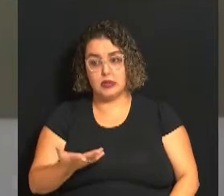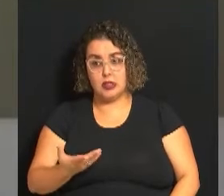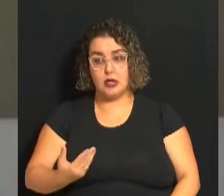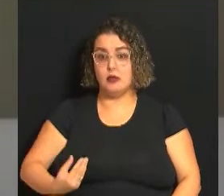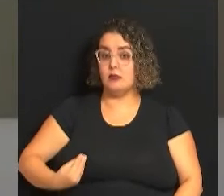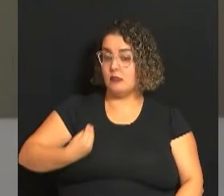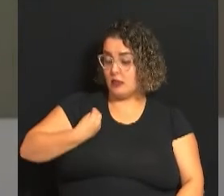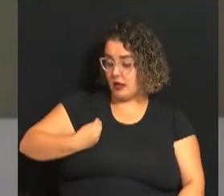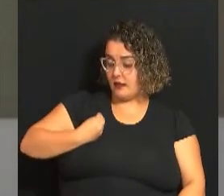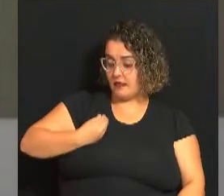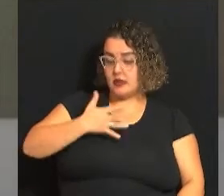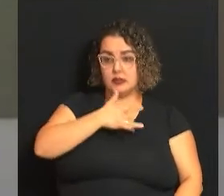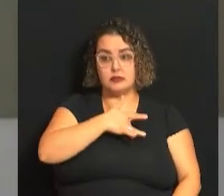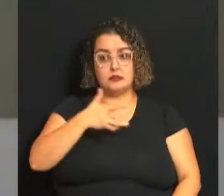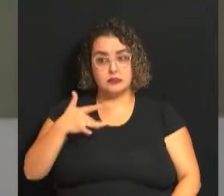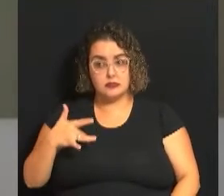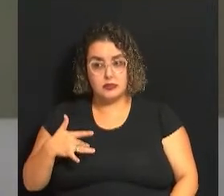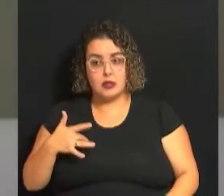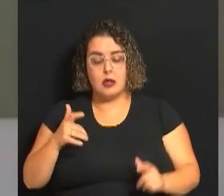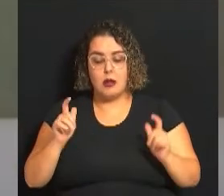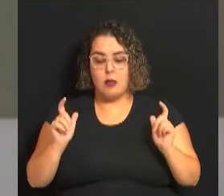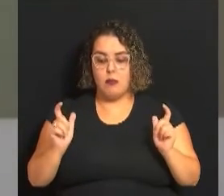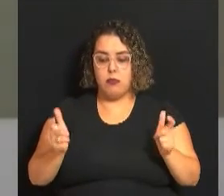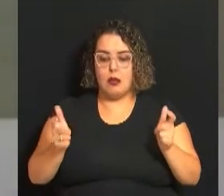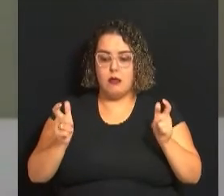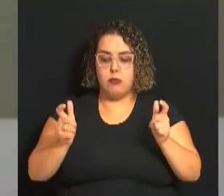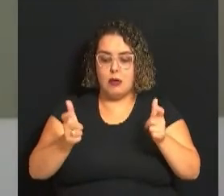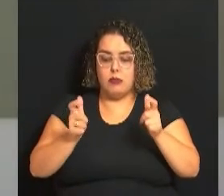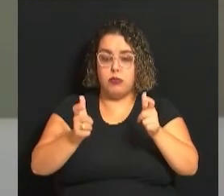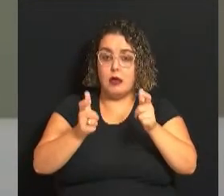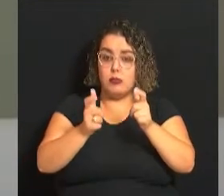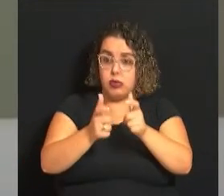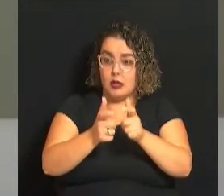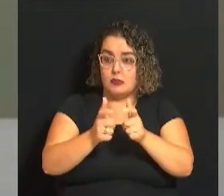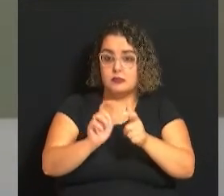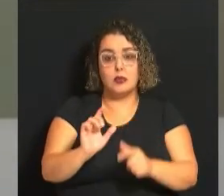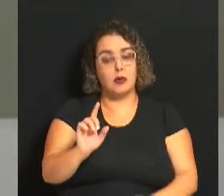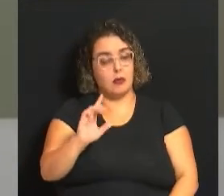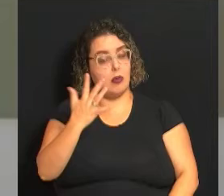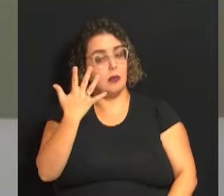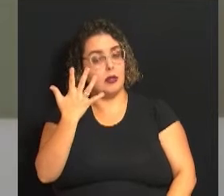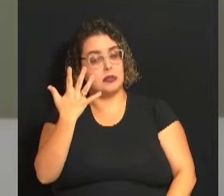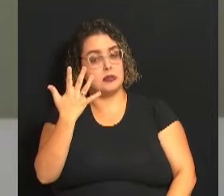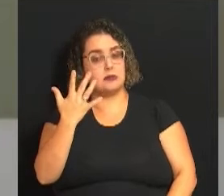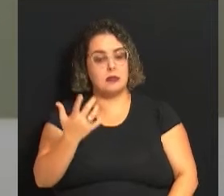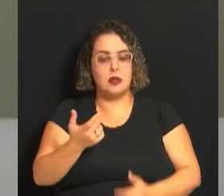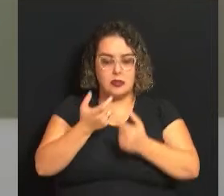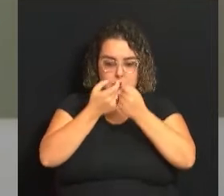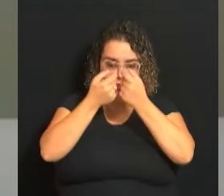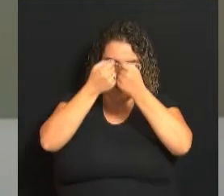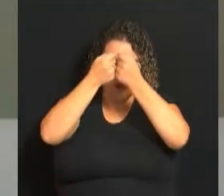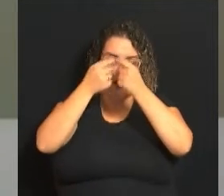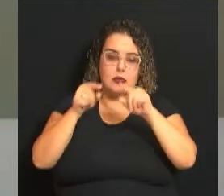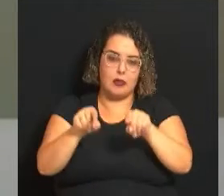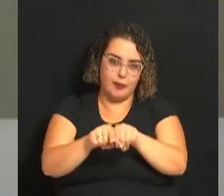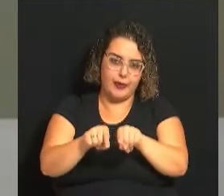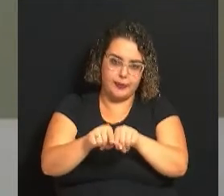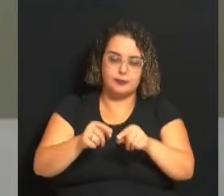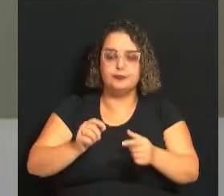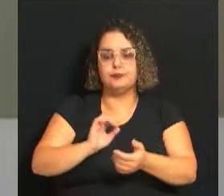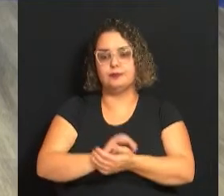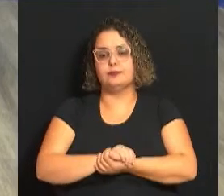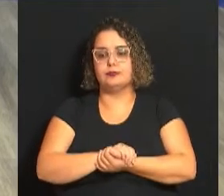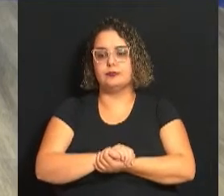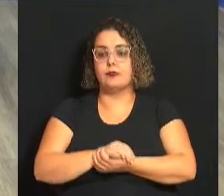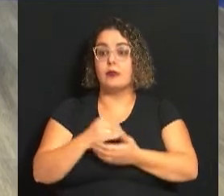saudável, você vai reduzir o aparecimento de câncer no cérebro também. A gente está aí